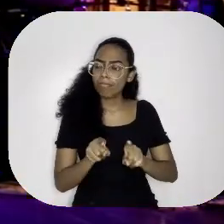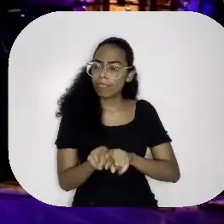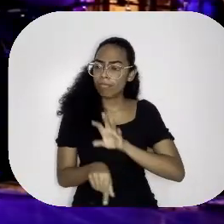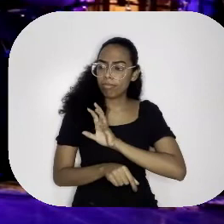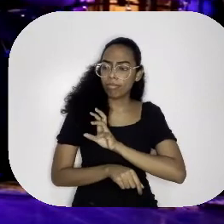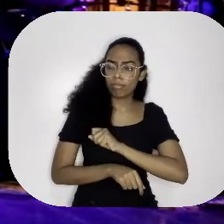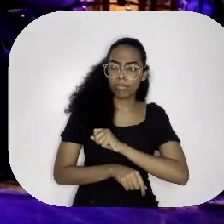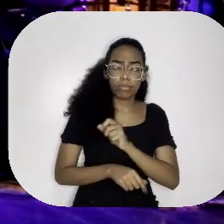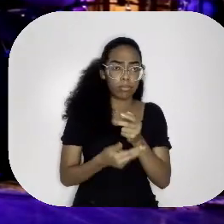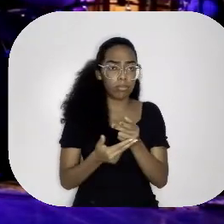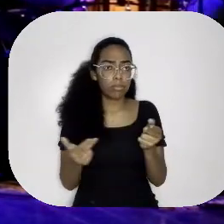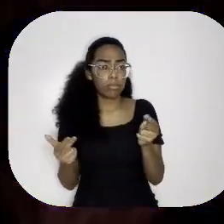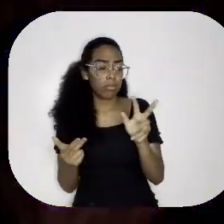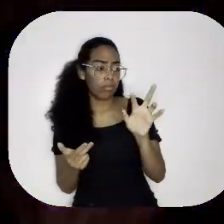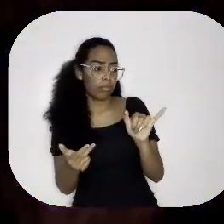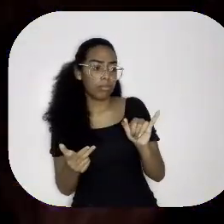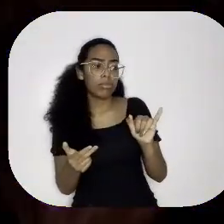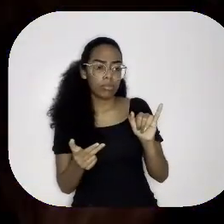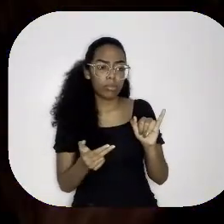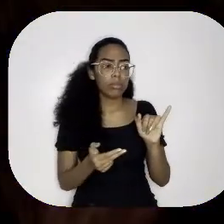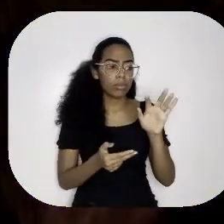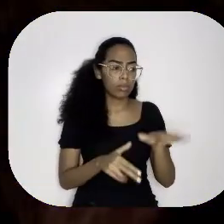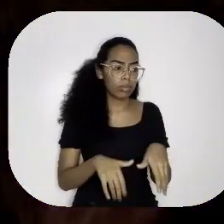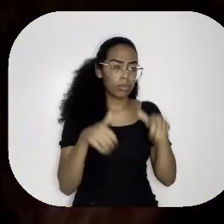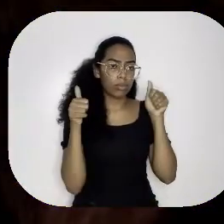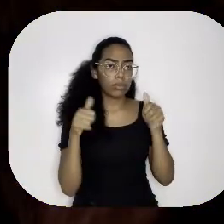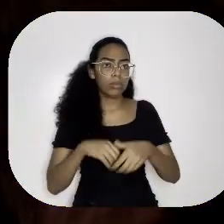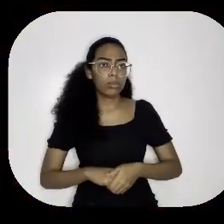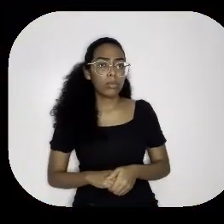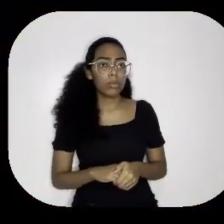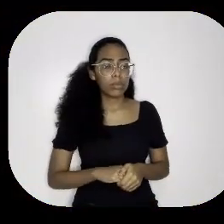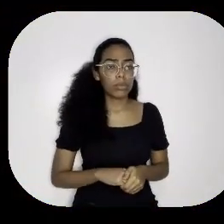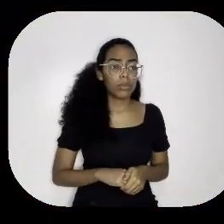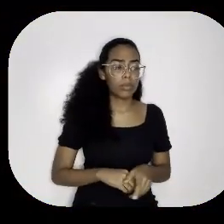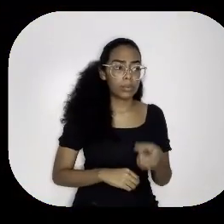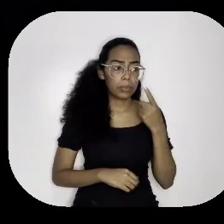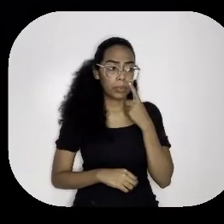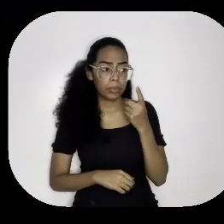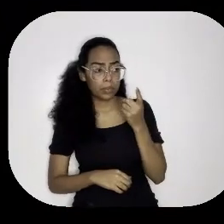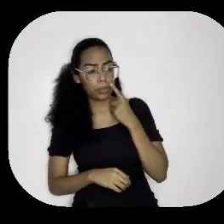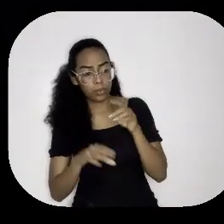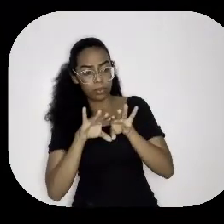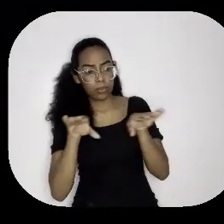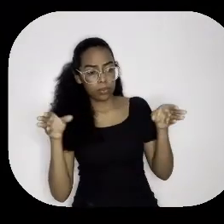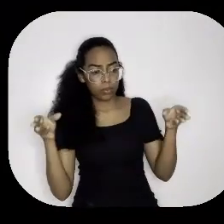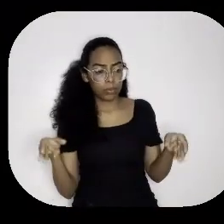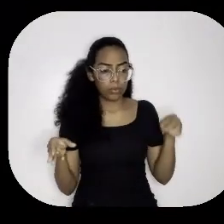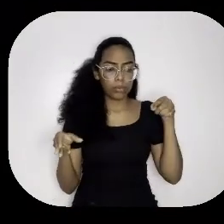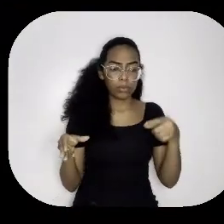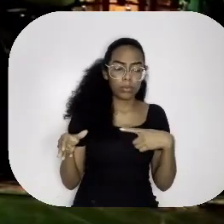também nossos amores. O tempo nós vamos venerar, o